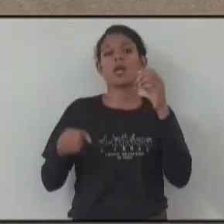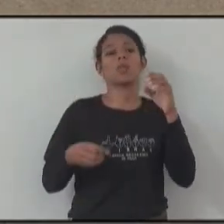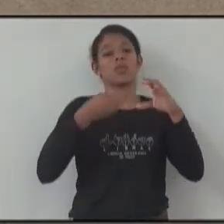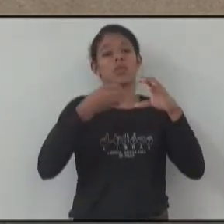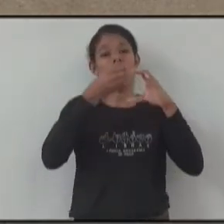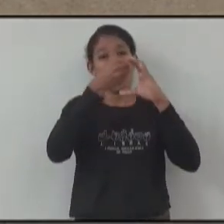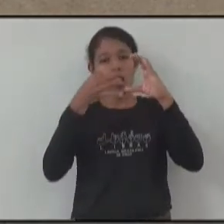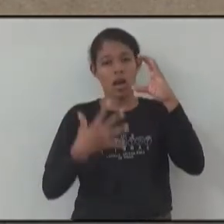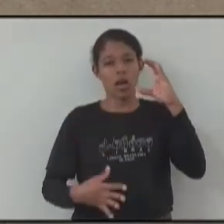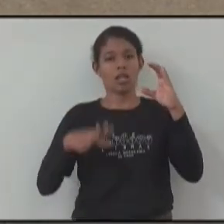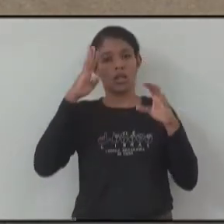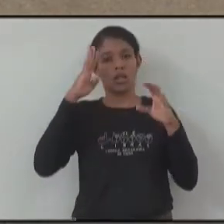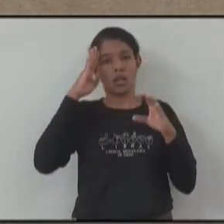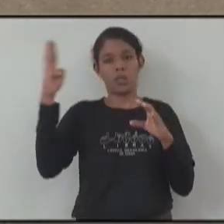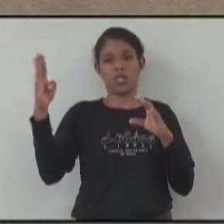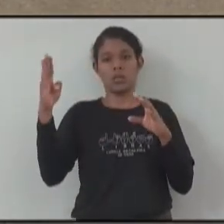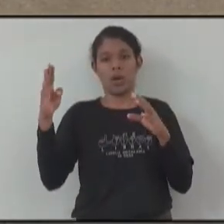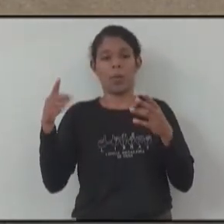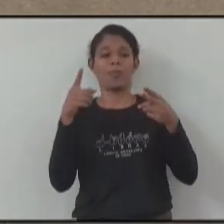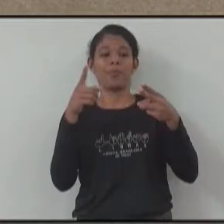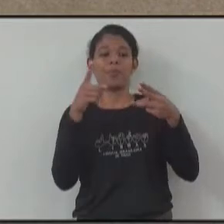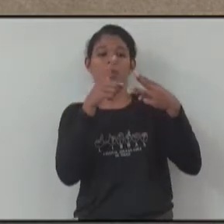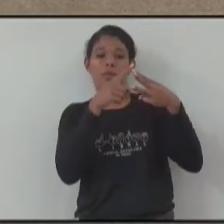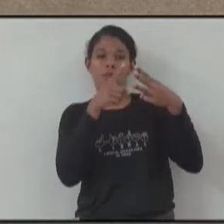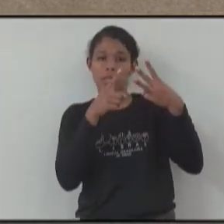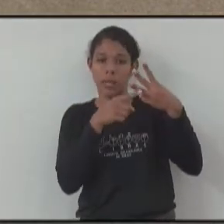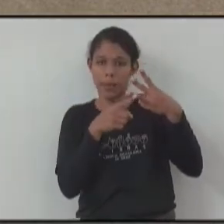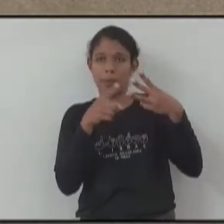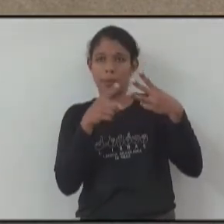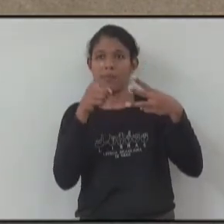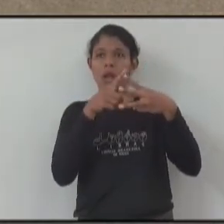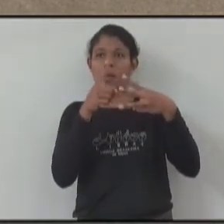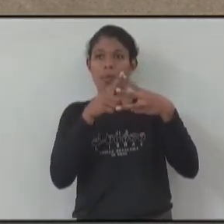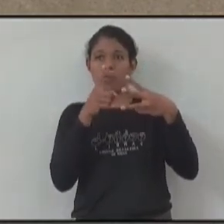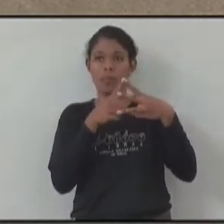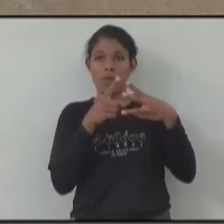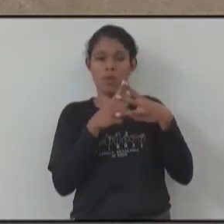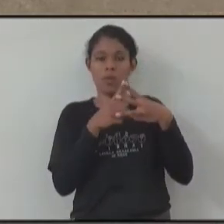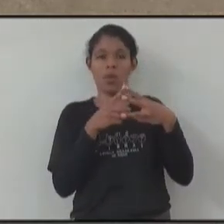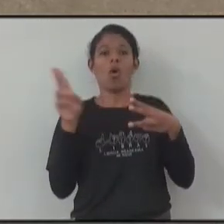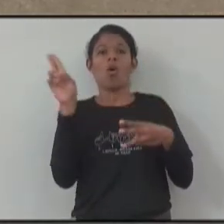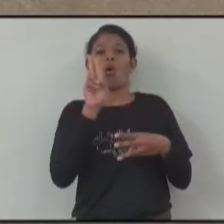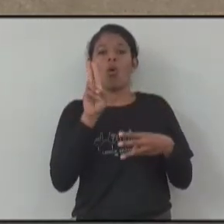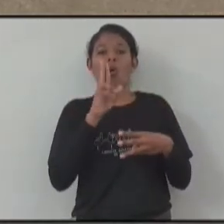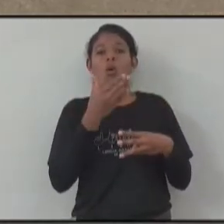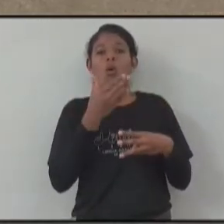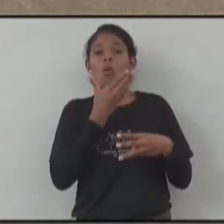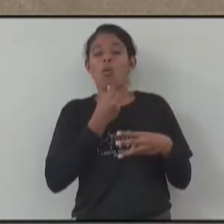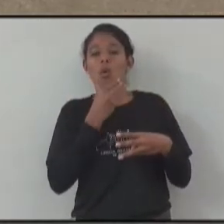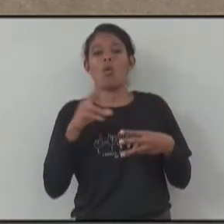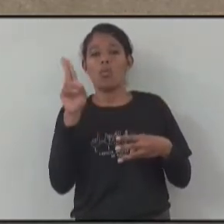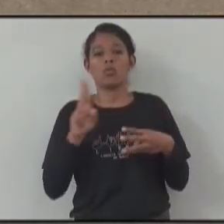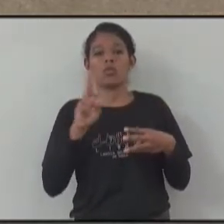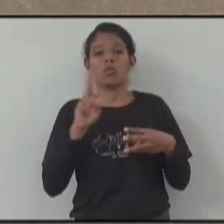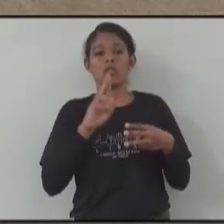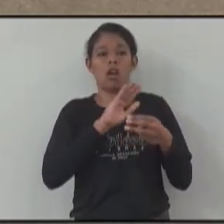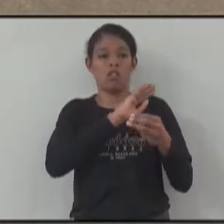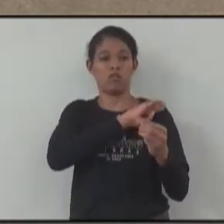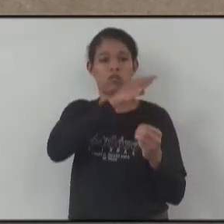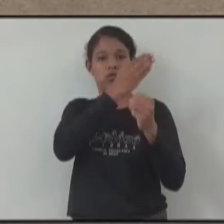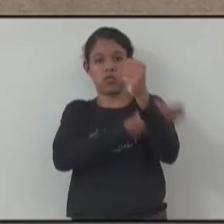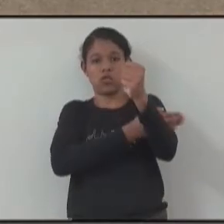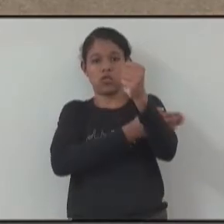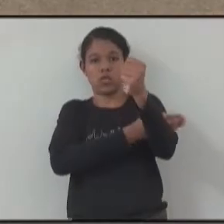usavam toda a força manual, passaram pela evolução natural da espécie e também